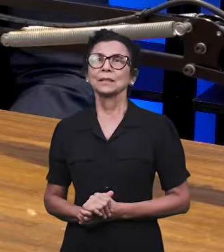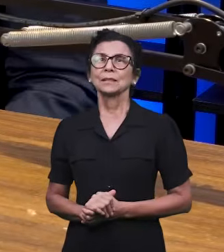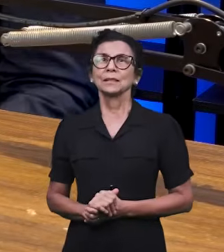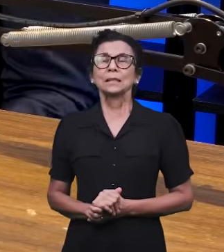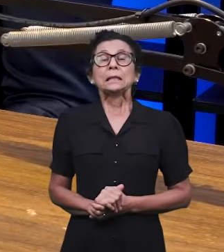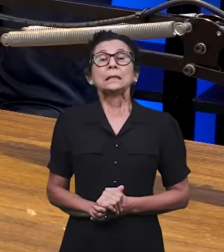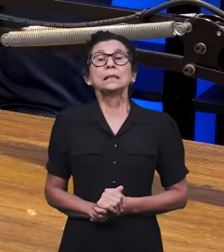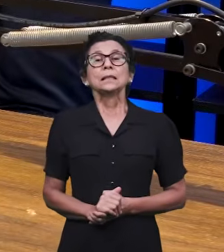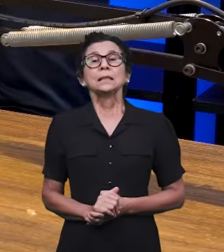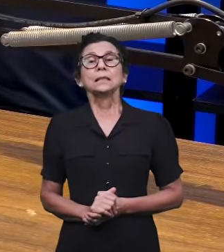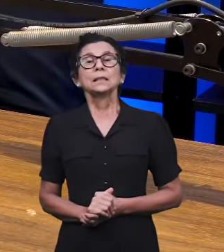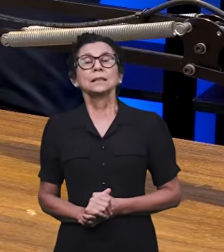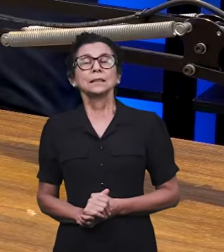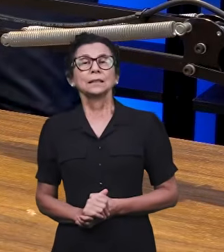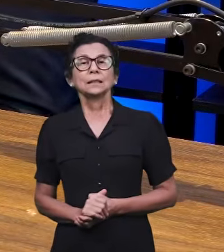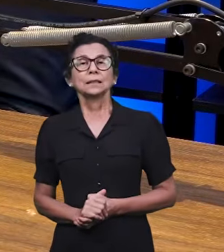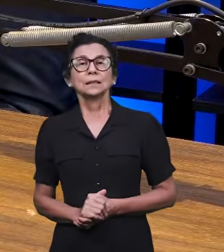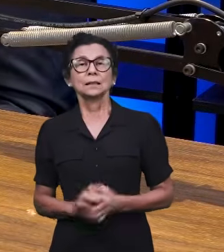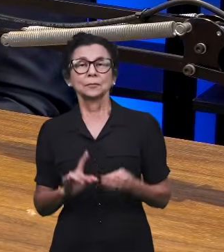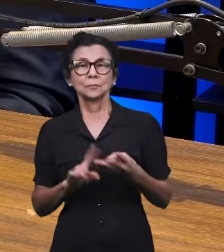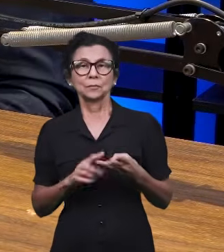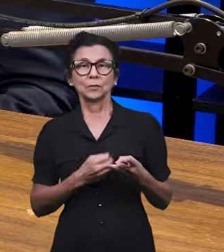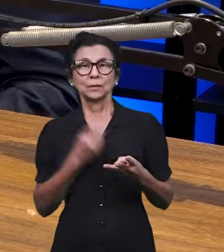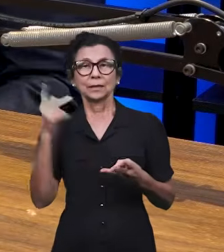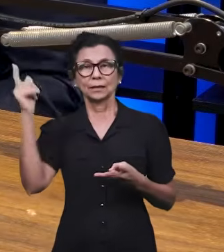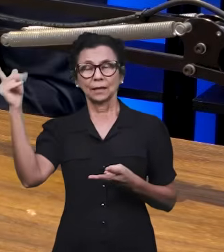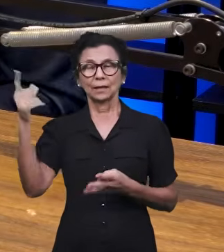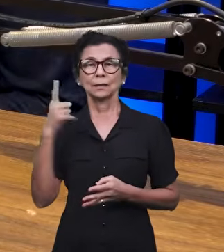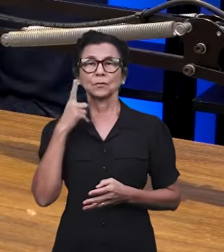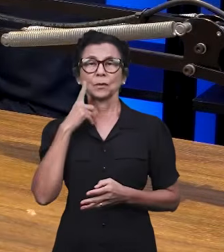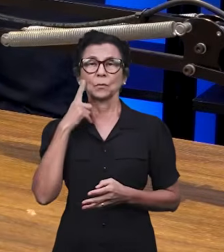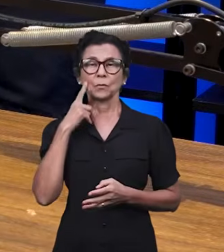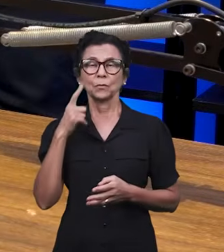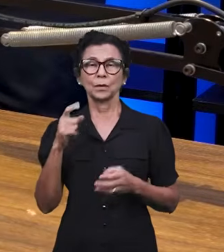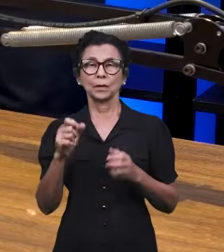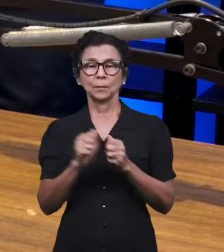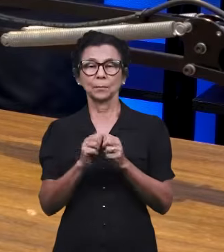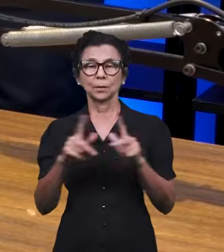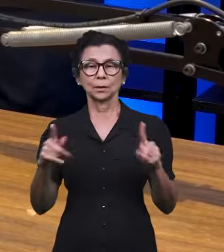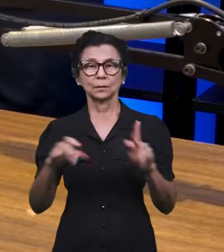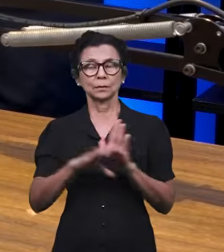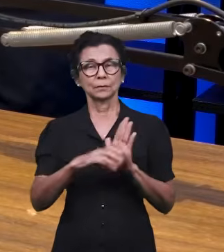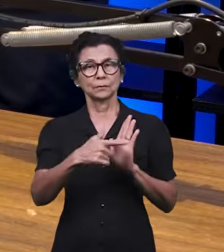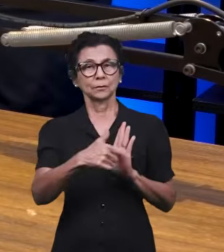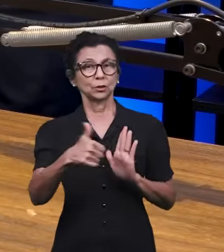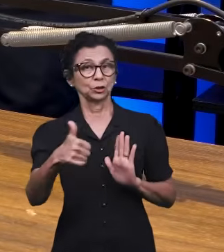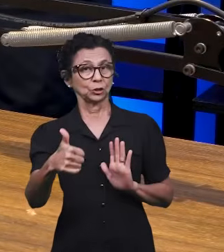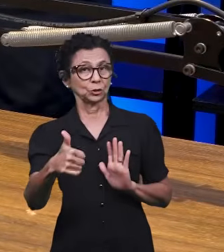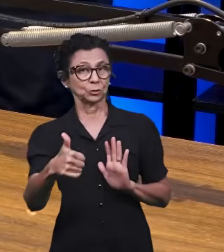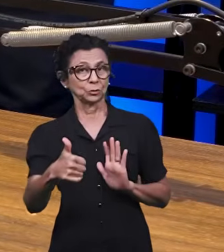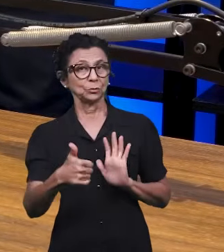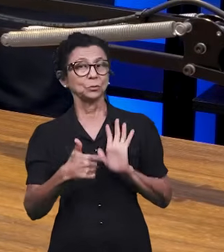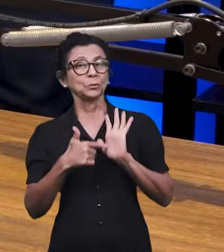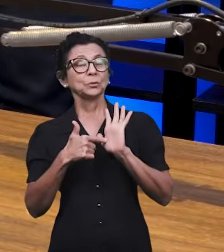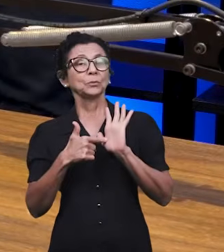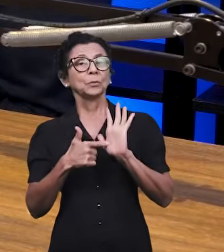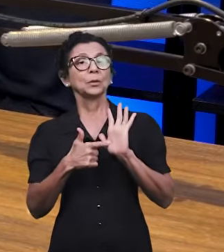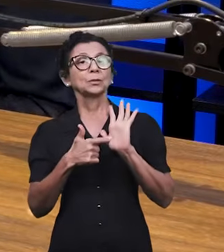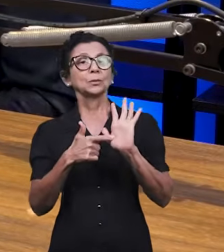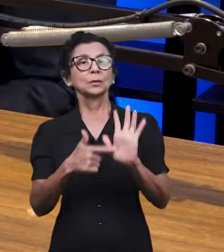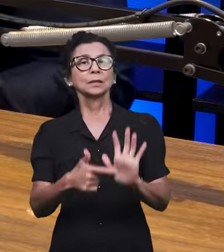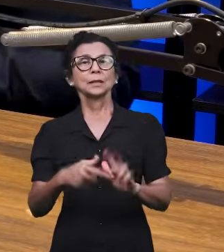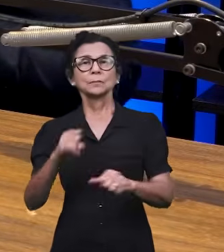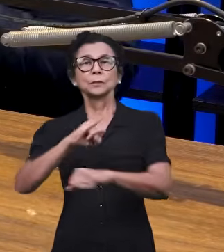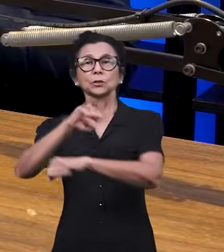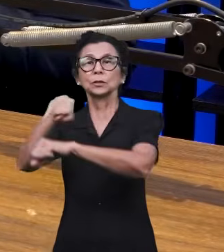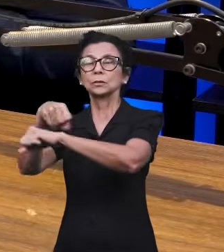vida eterna, aí nós vamos lá em Apocalipse capítulo 21, quando fala sobre a nova Jerusalém, né,